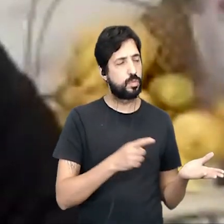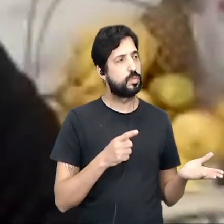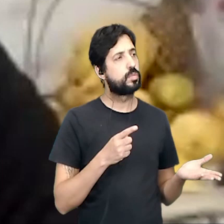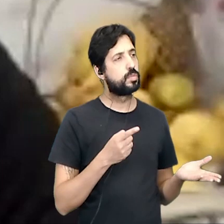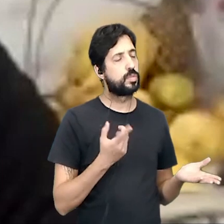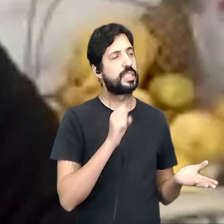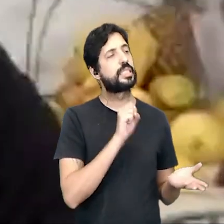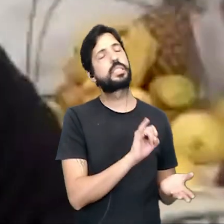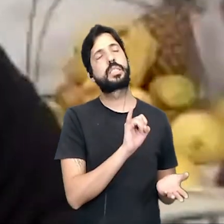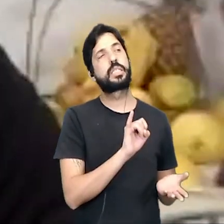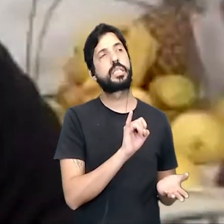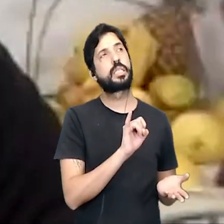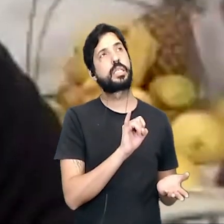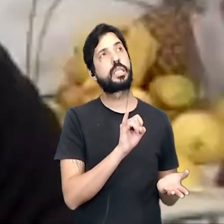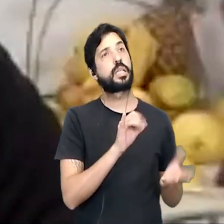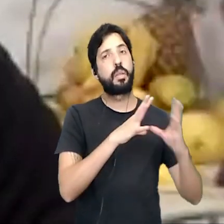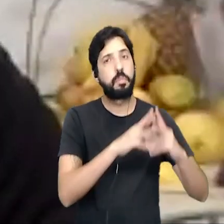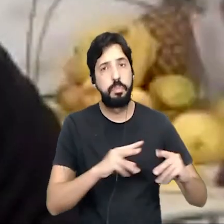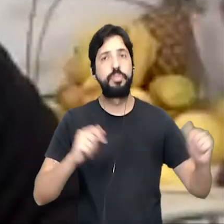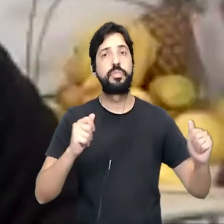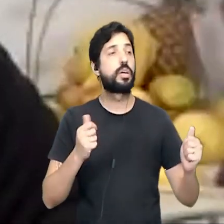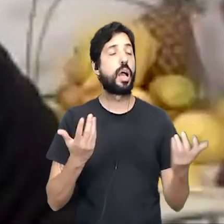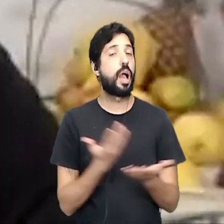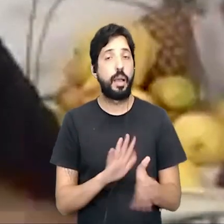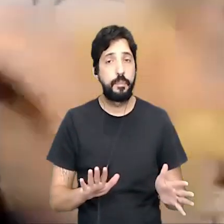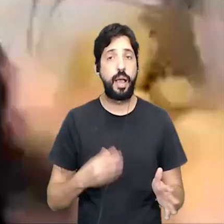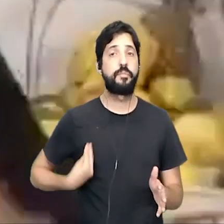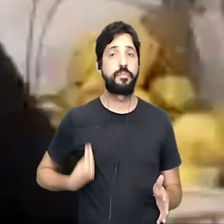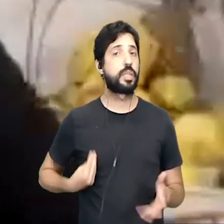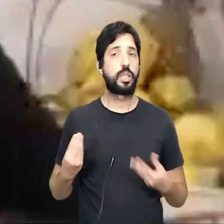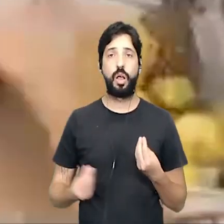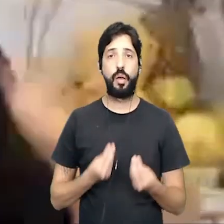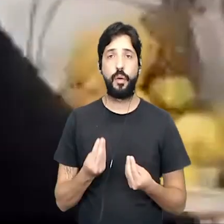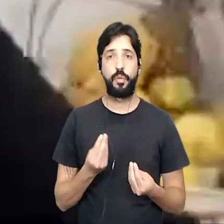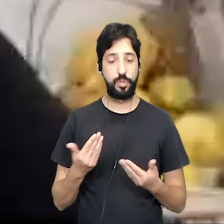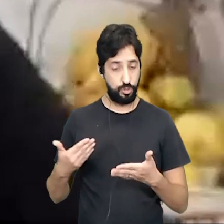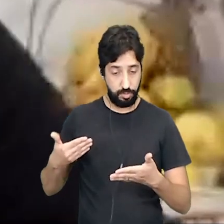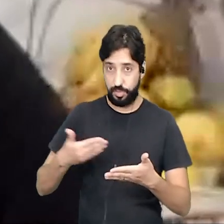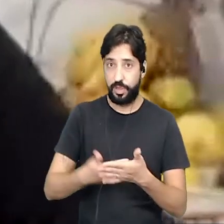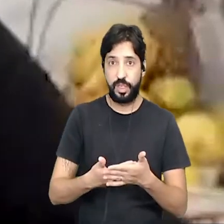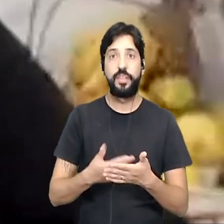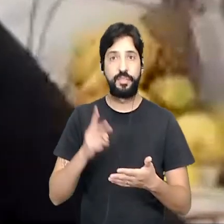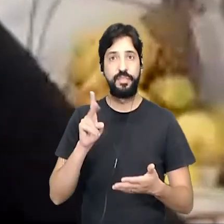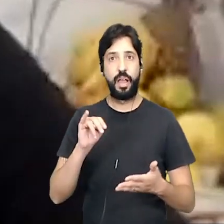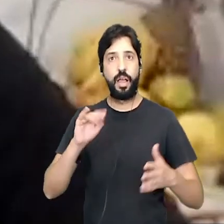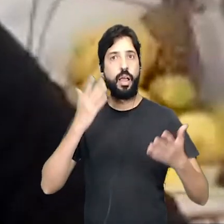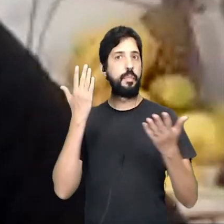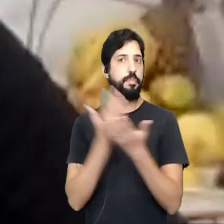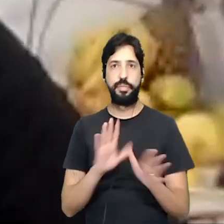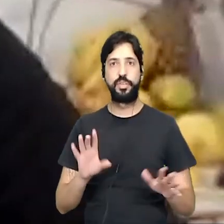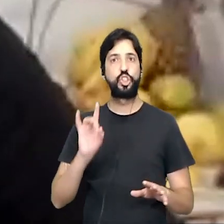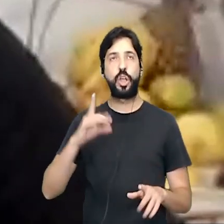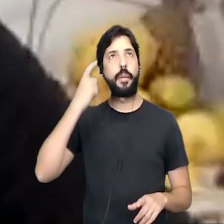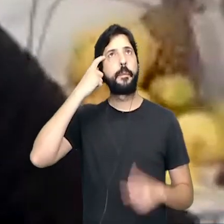para o Ailton, mas Ailton, se tudo isso está acabando, né? A vida, como é que ela está? Nós estamos